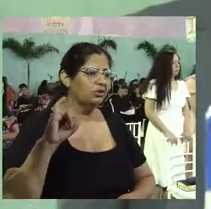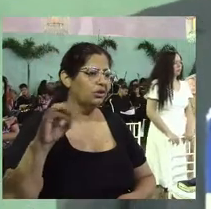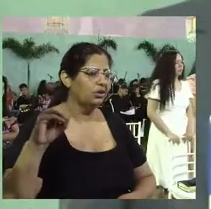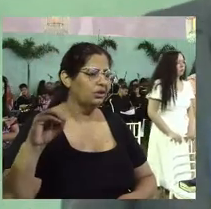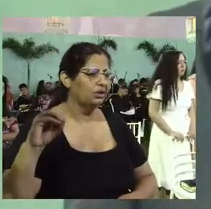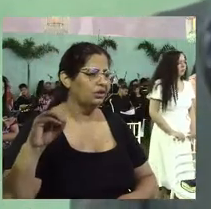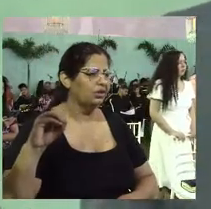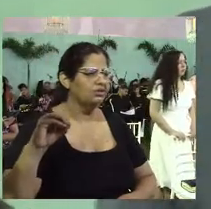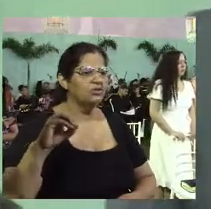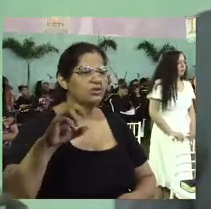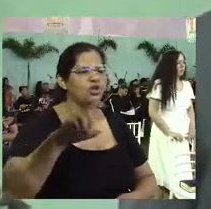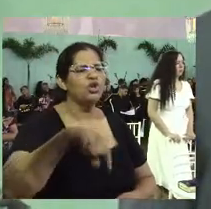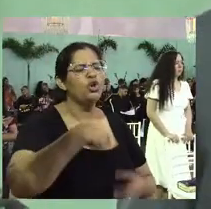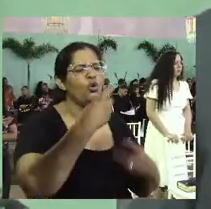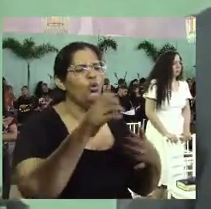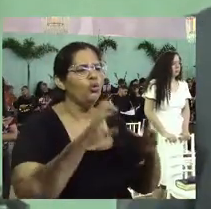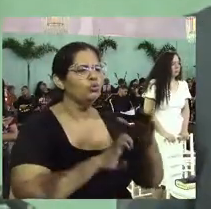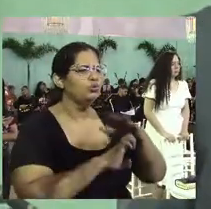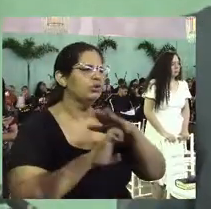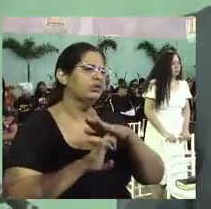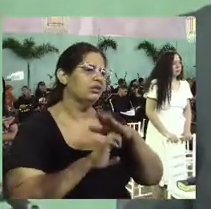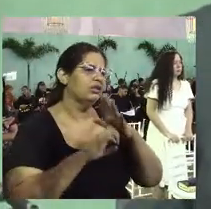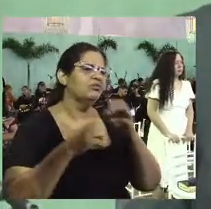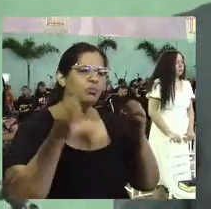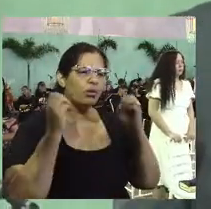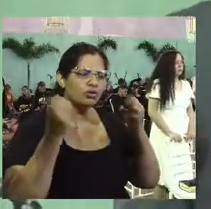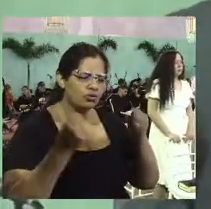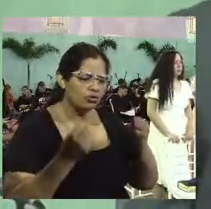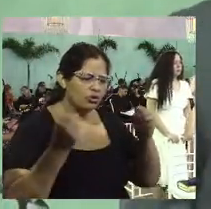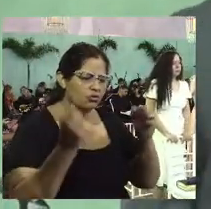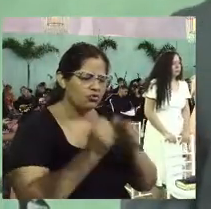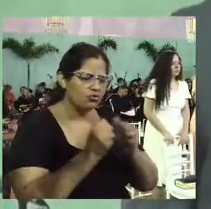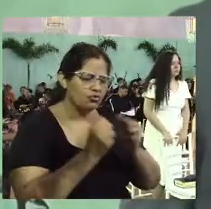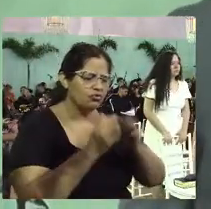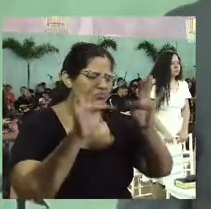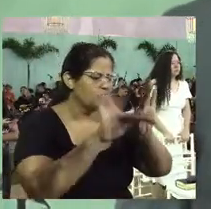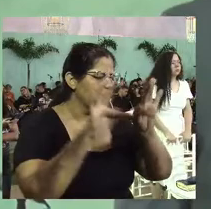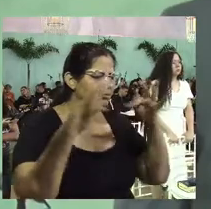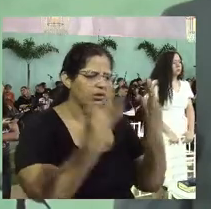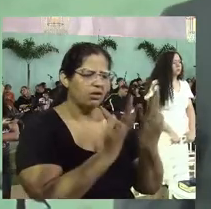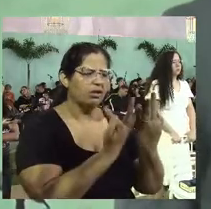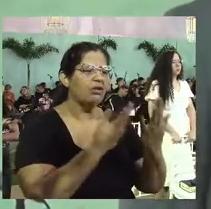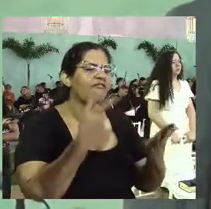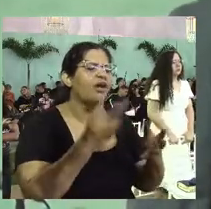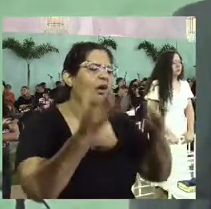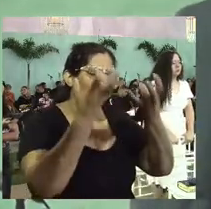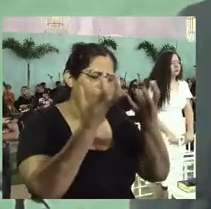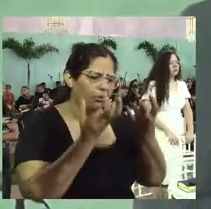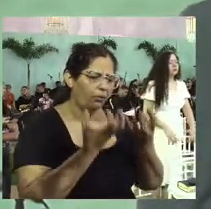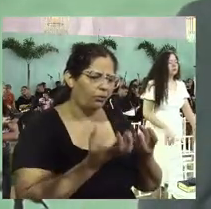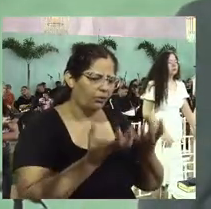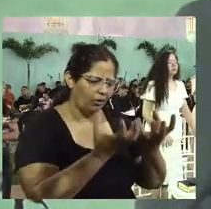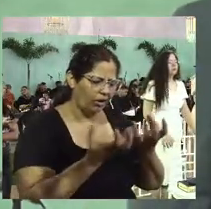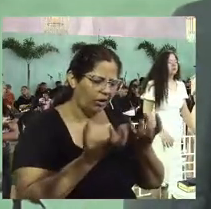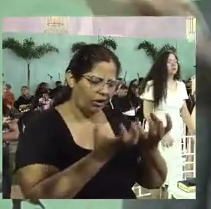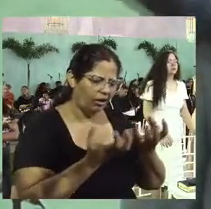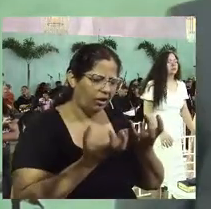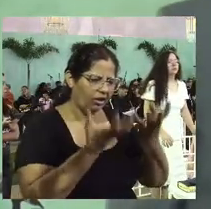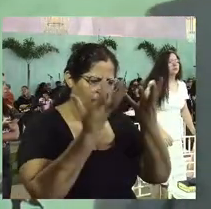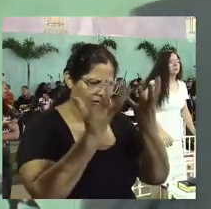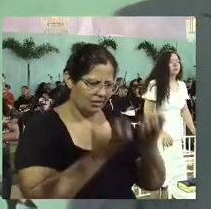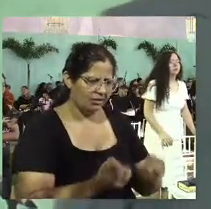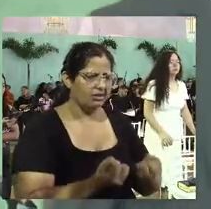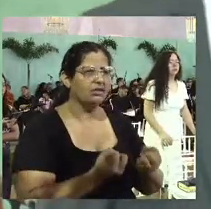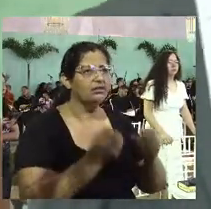estados você pode junto com a família que está do seu lado aí e dizer eu quero aceitar Jesus como o senhor estava dor coloque eu quero